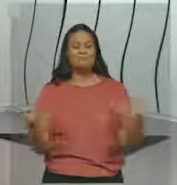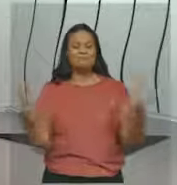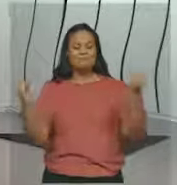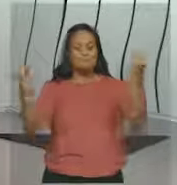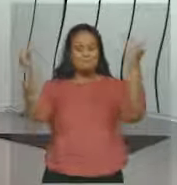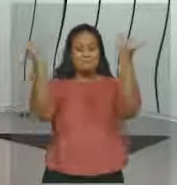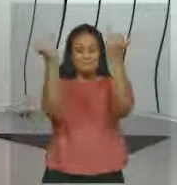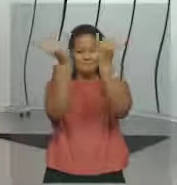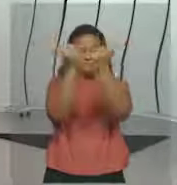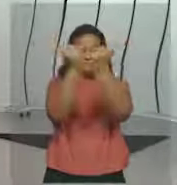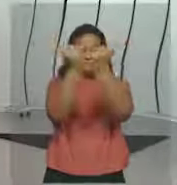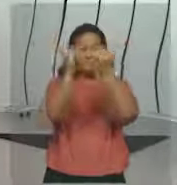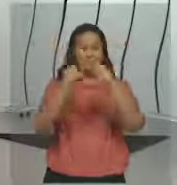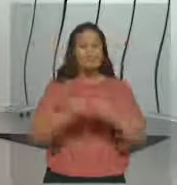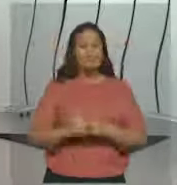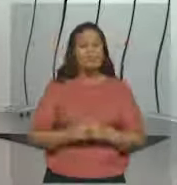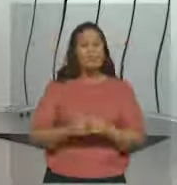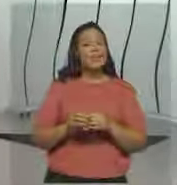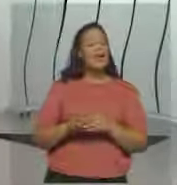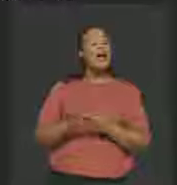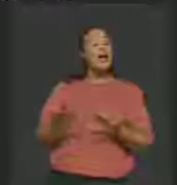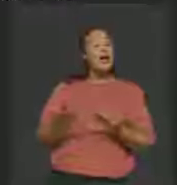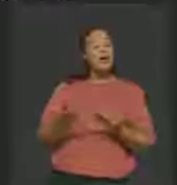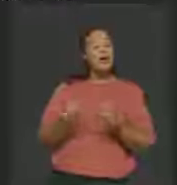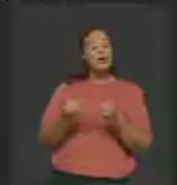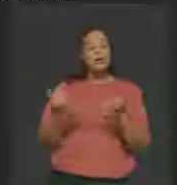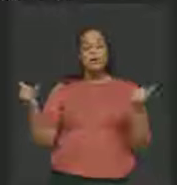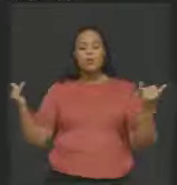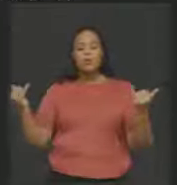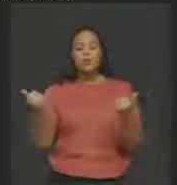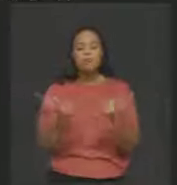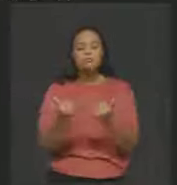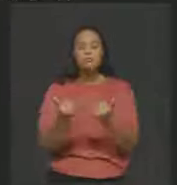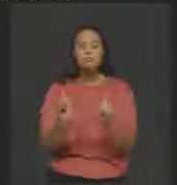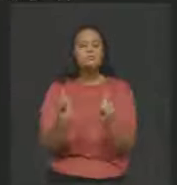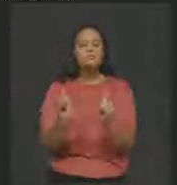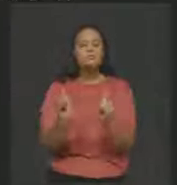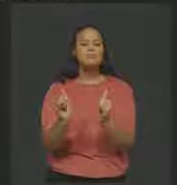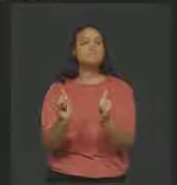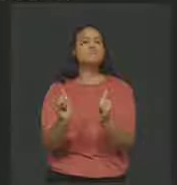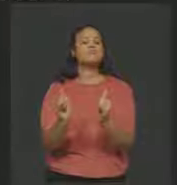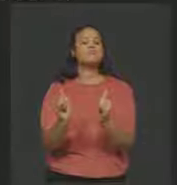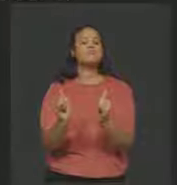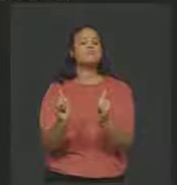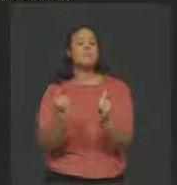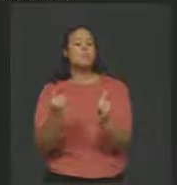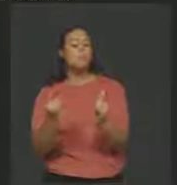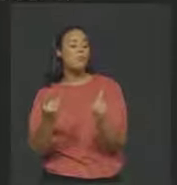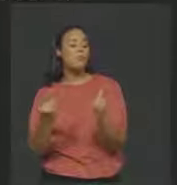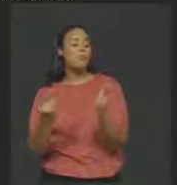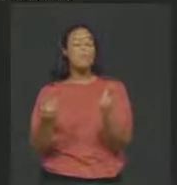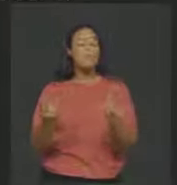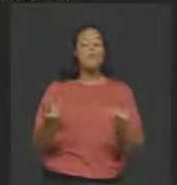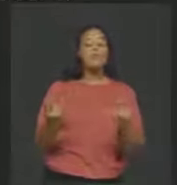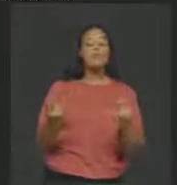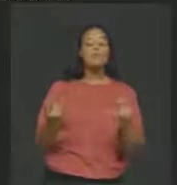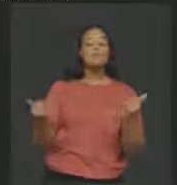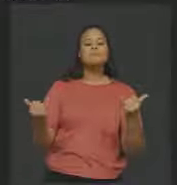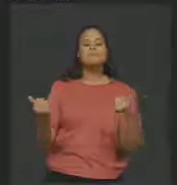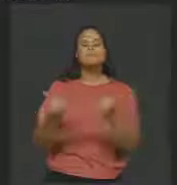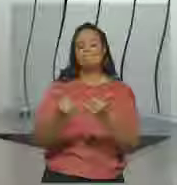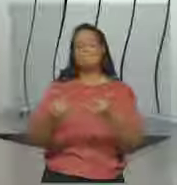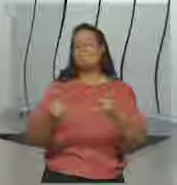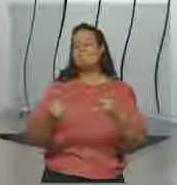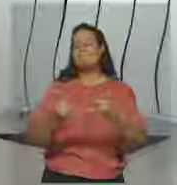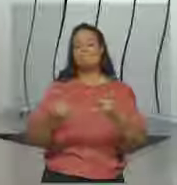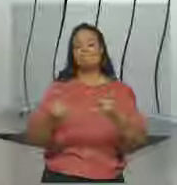circuito. Já o circuito aberto é quando um ou mais componentes do circuito não estão